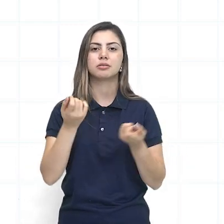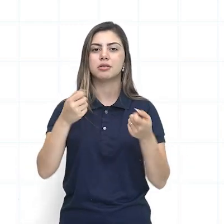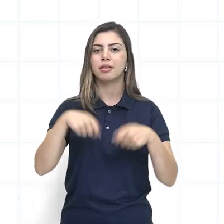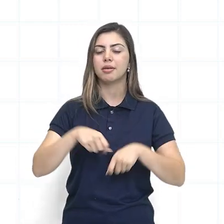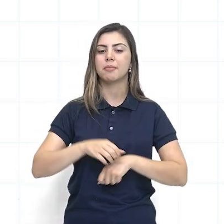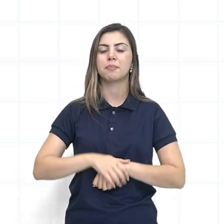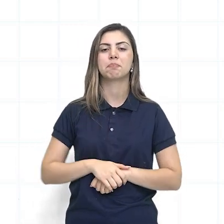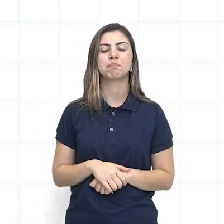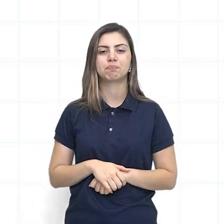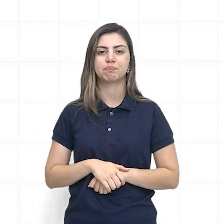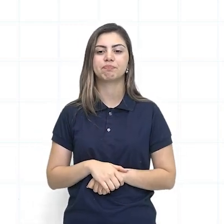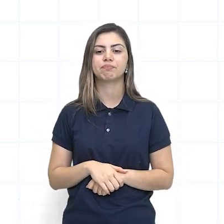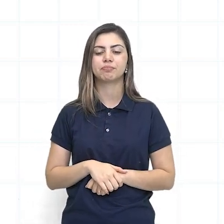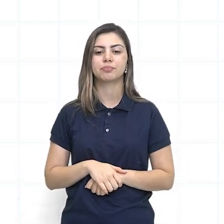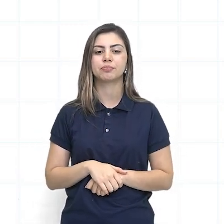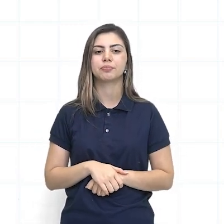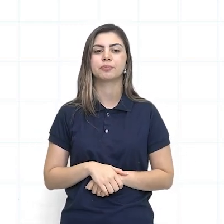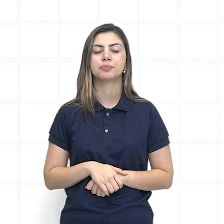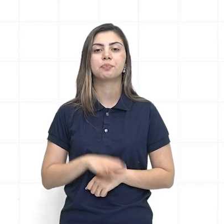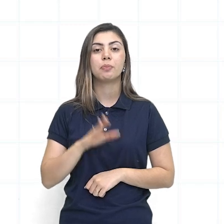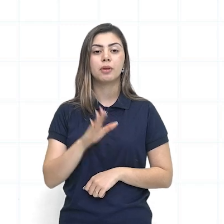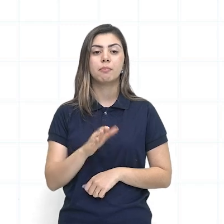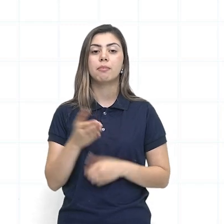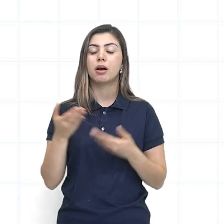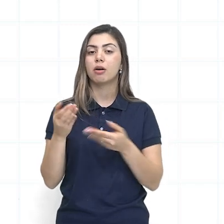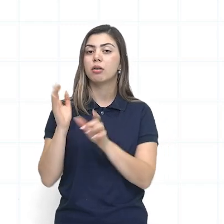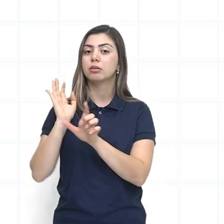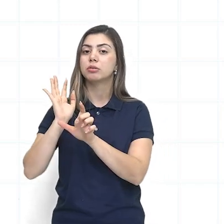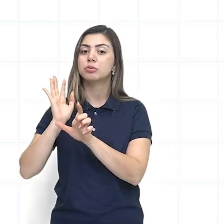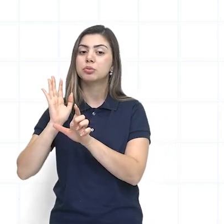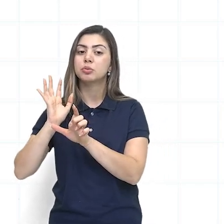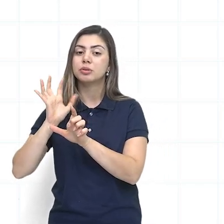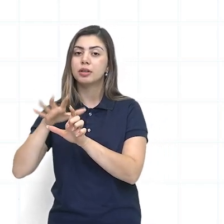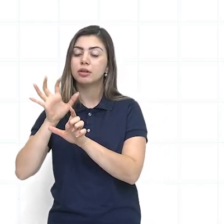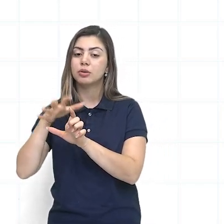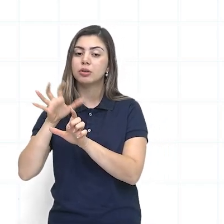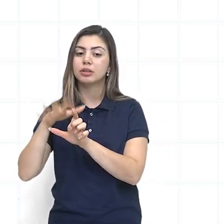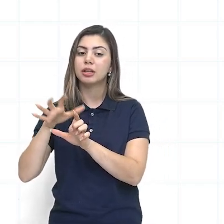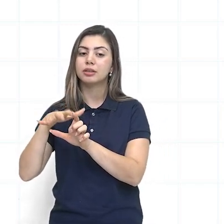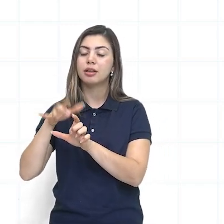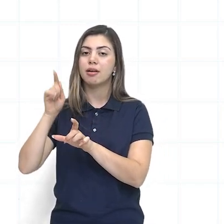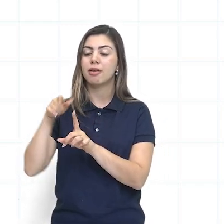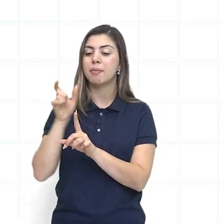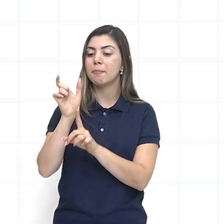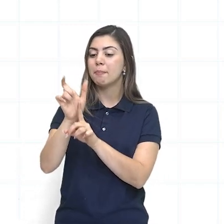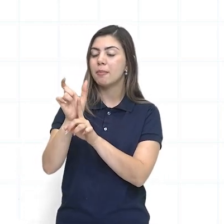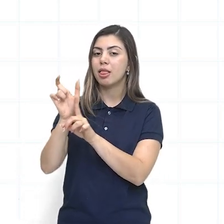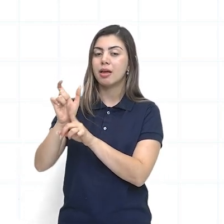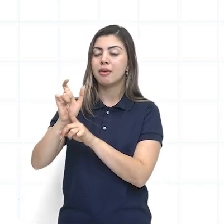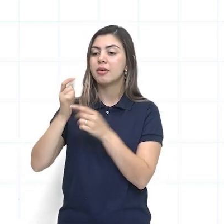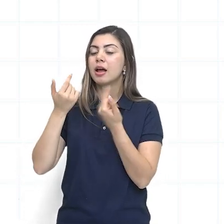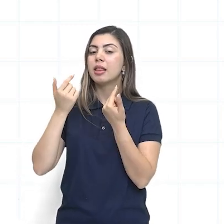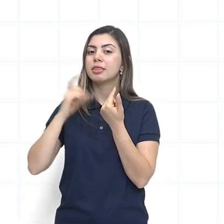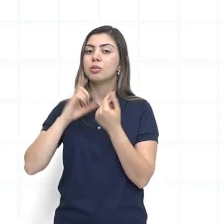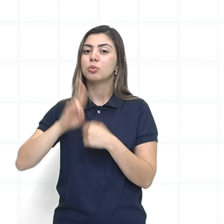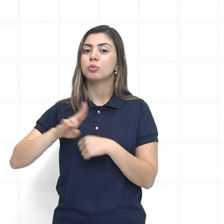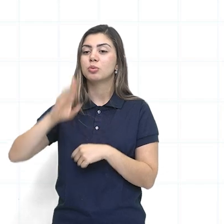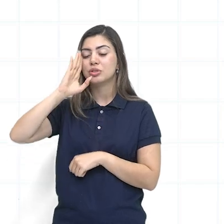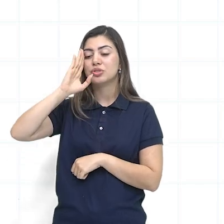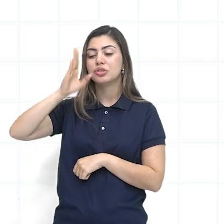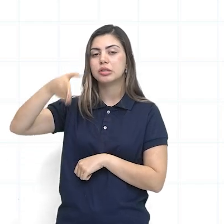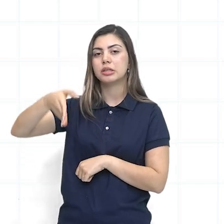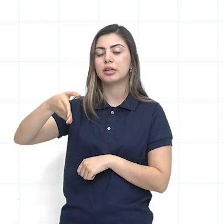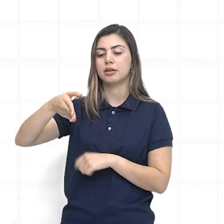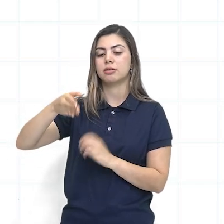palavras. No sentido denotativo, a linguagem é exata e precisa, né? Clara